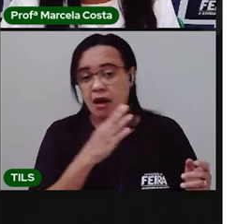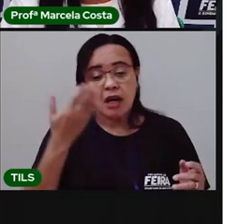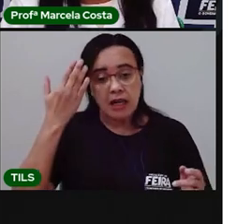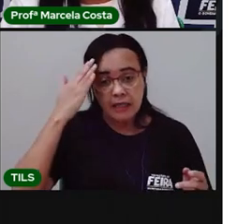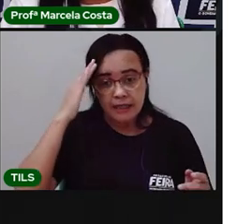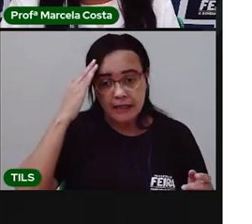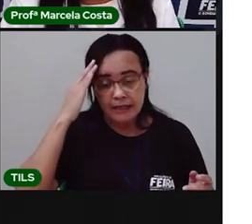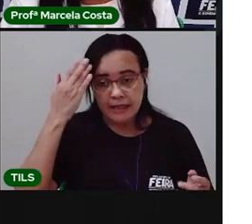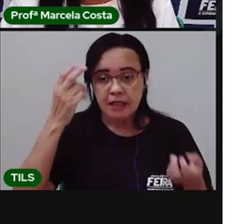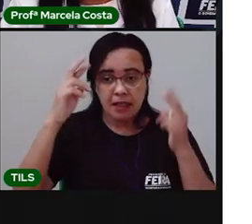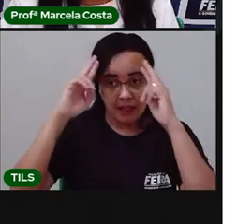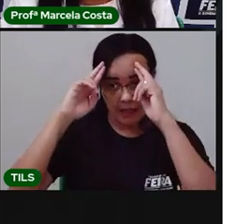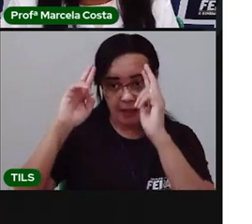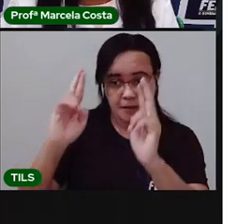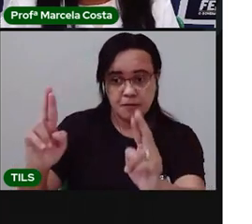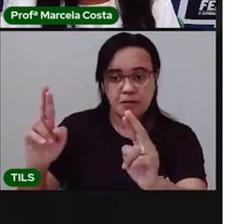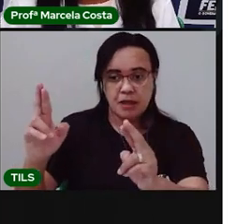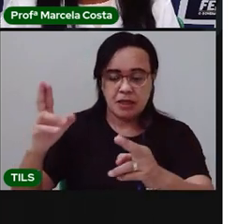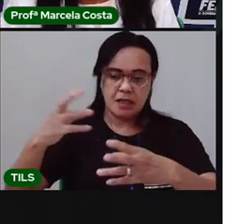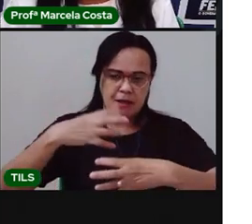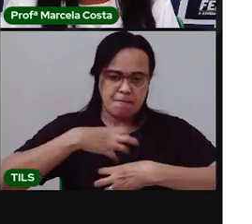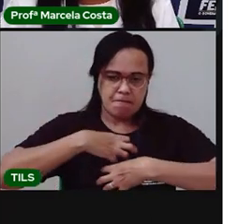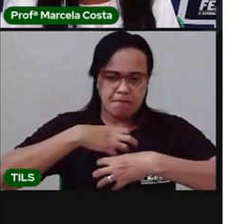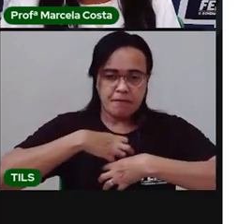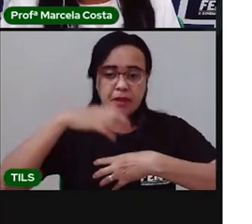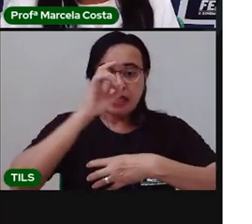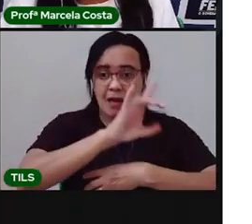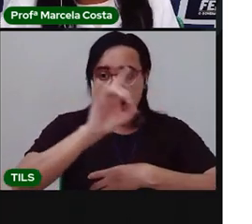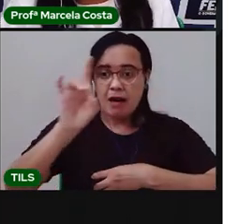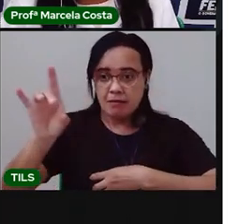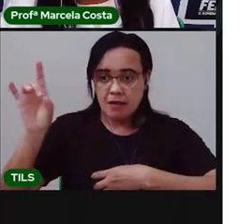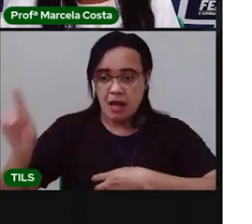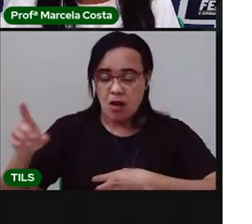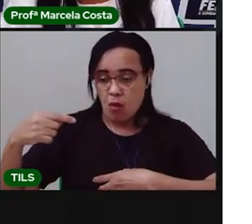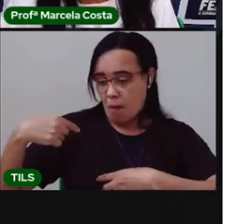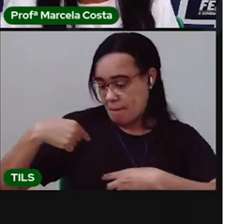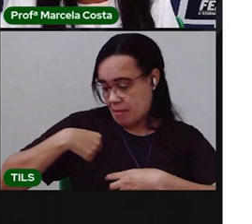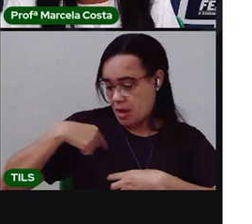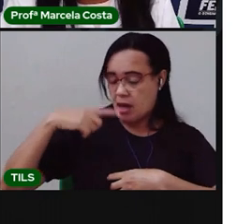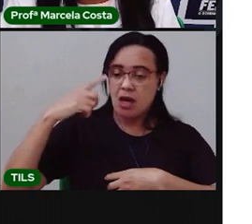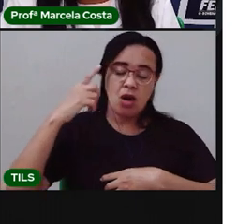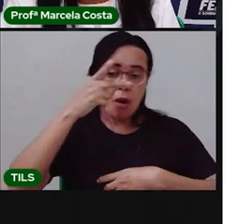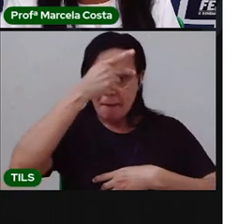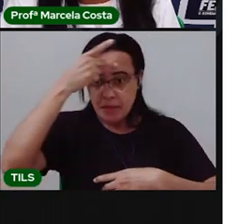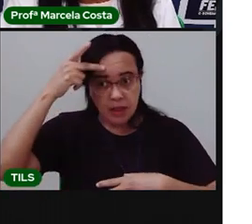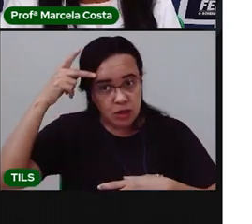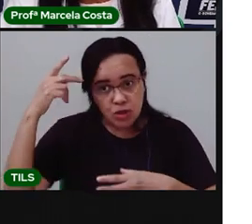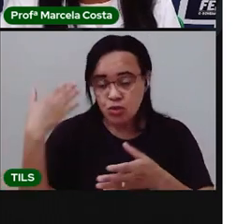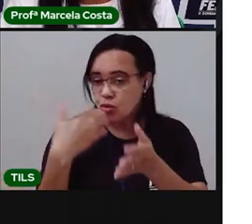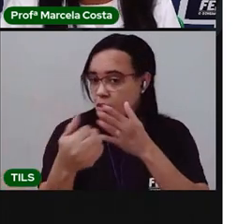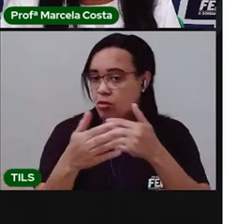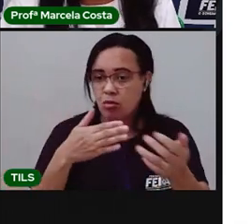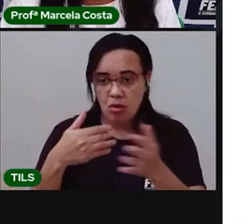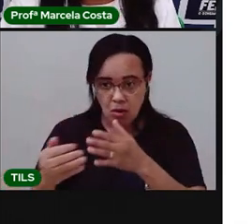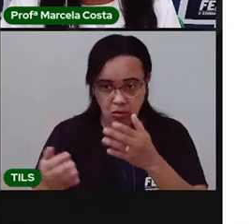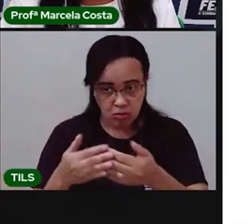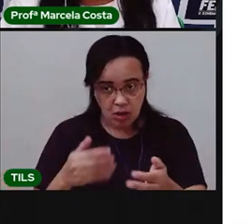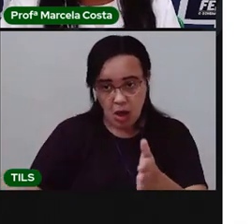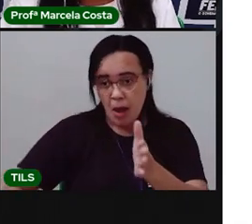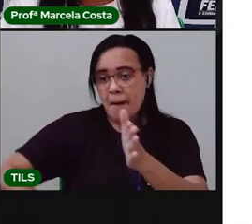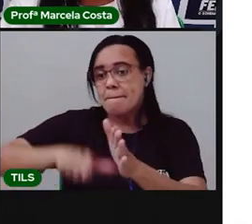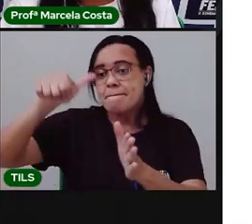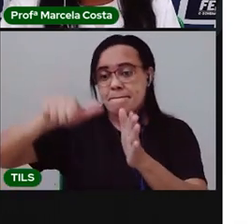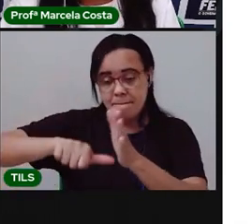Entender e respeitar o sentimento nosso e do outro é o primeiro passo para ser e